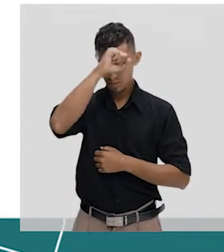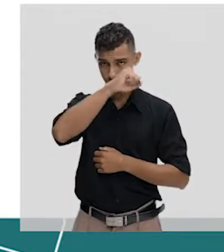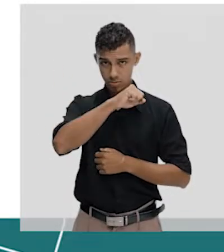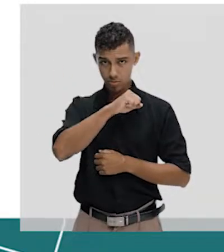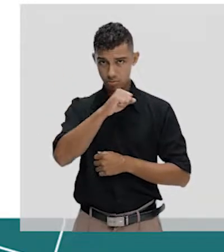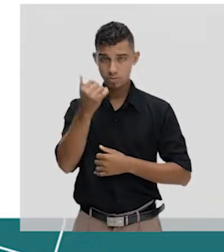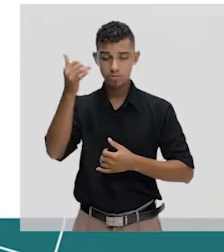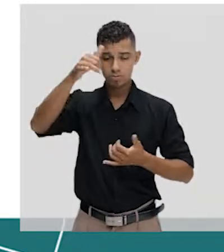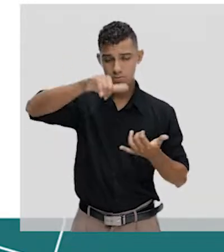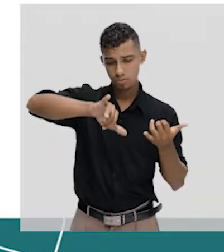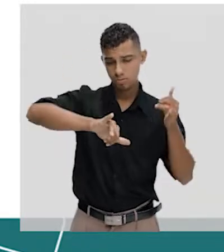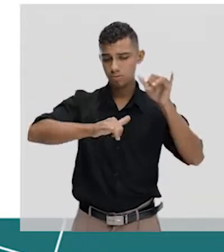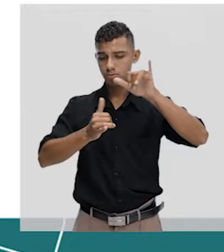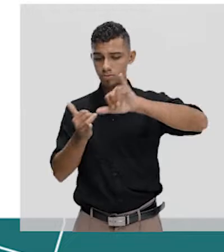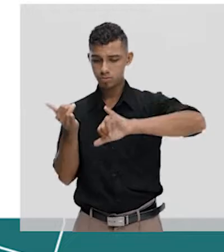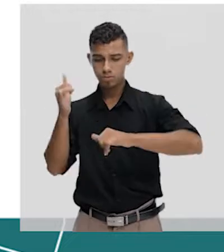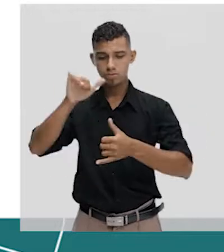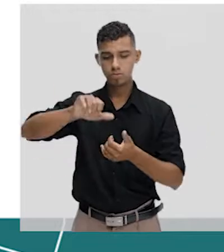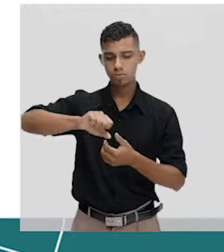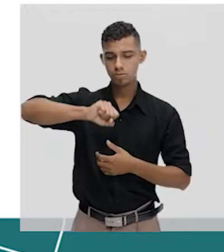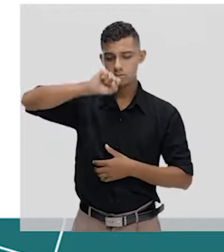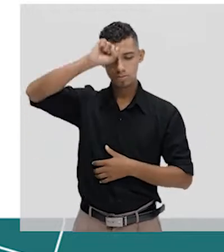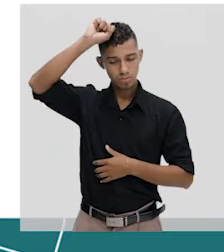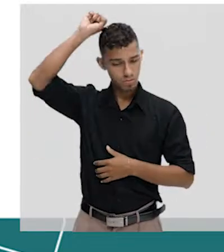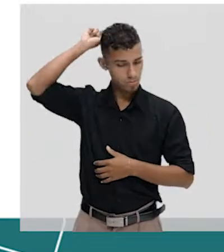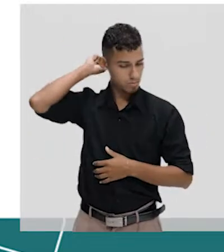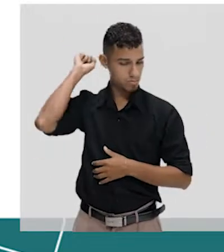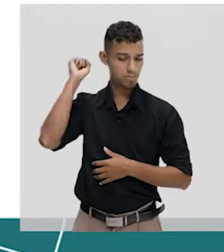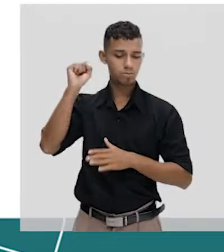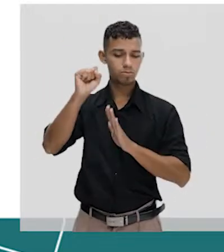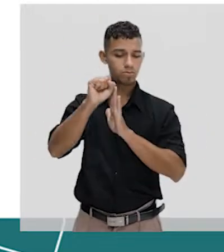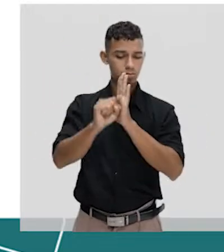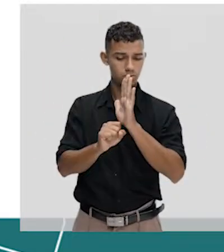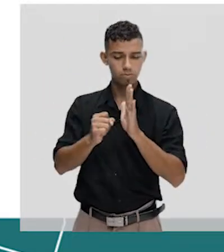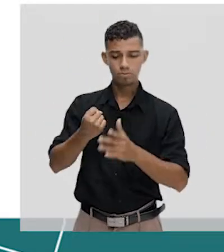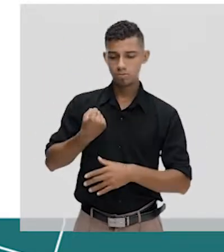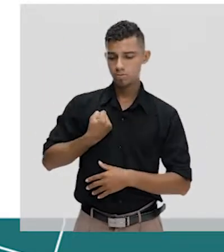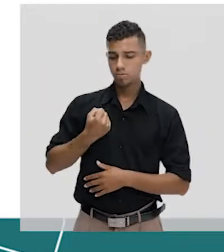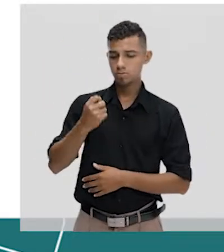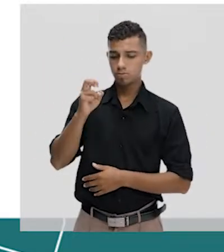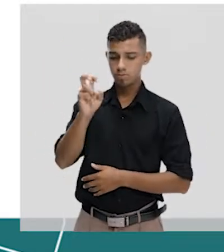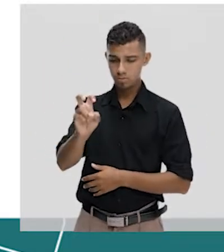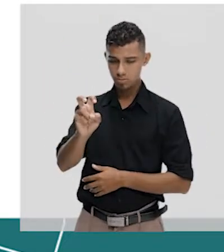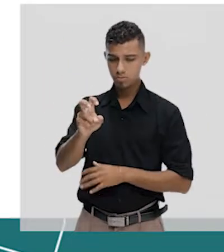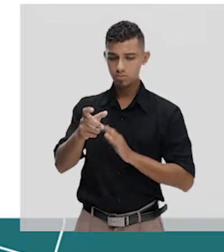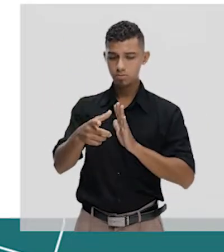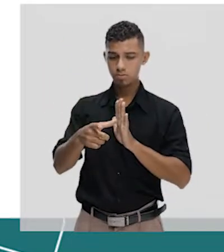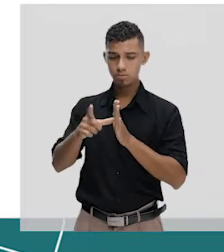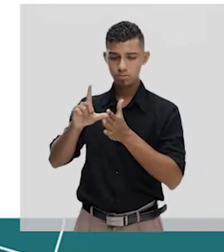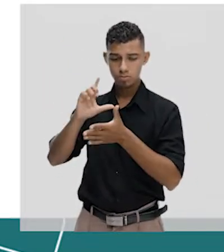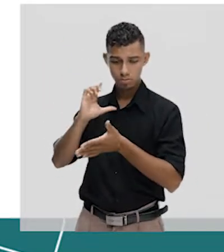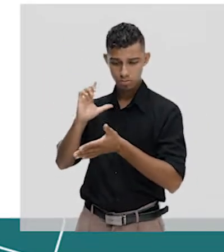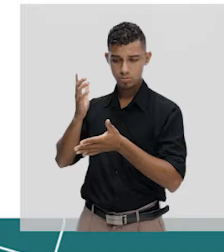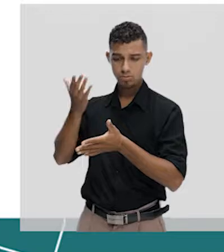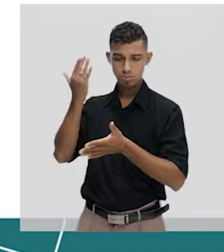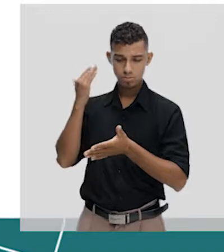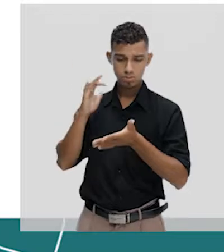naturais surgiram, no século V a.C., lá na Grécia, ok?